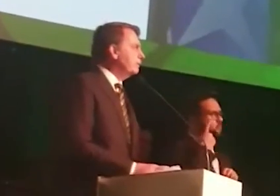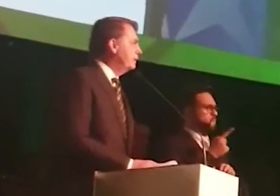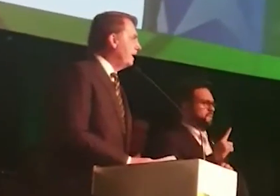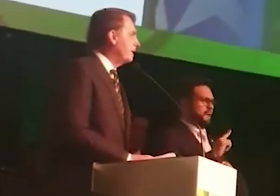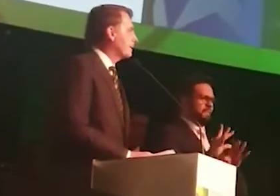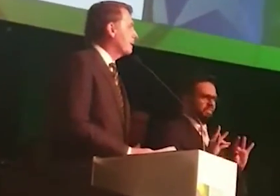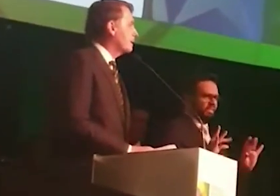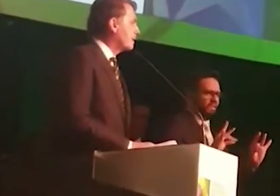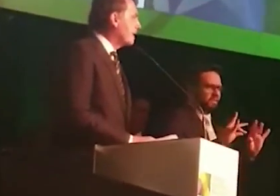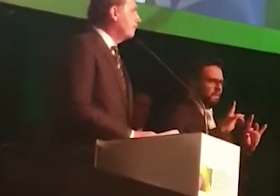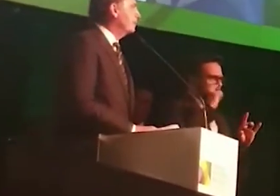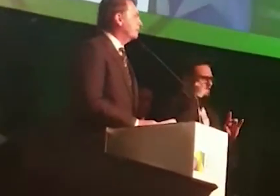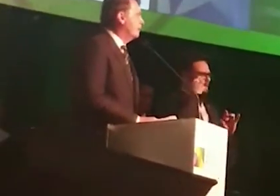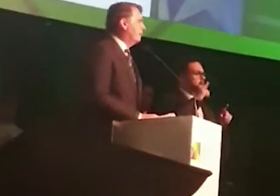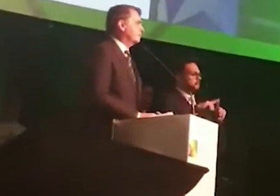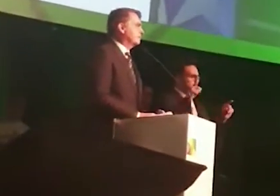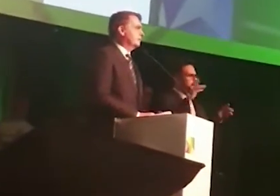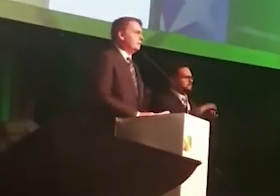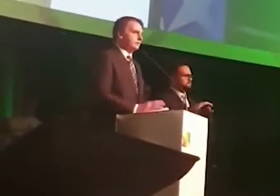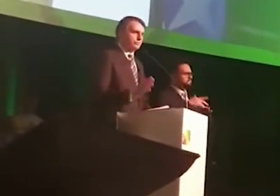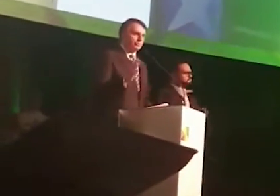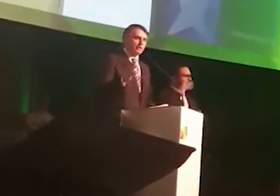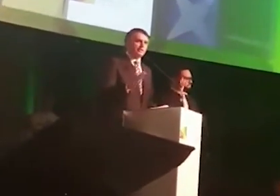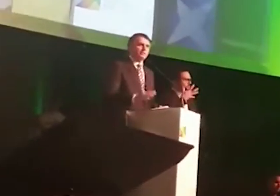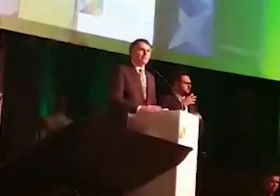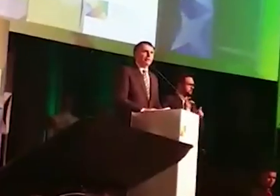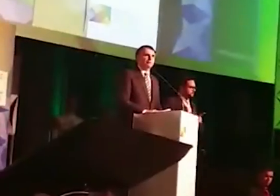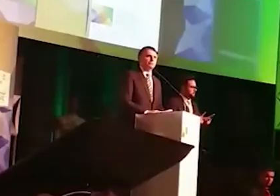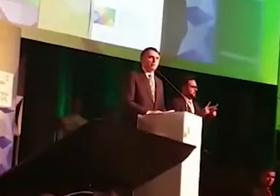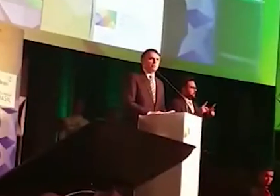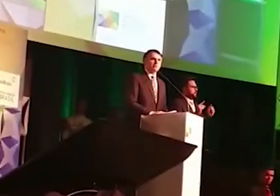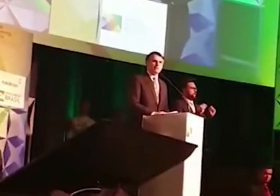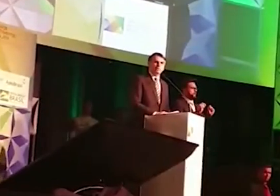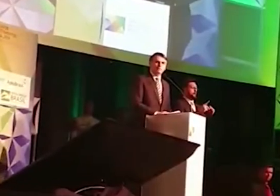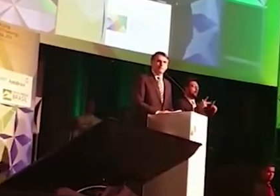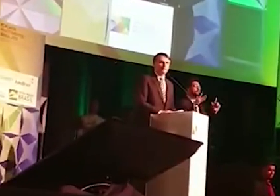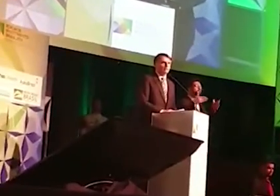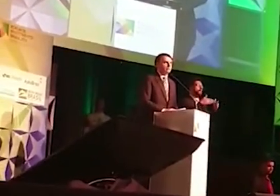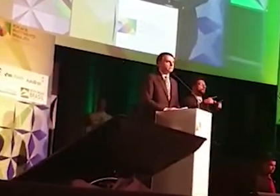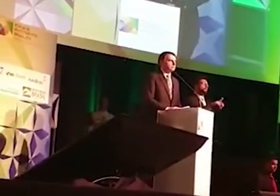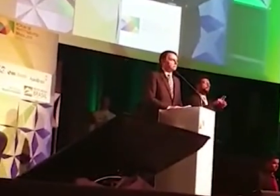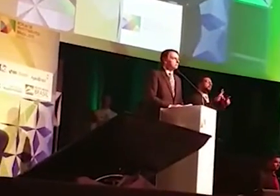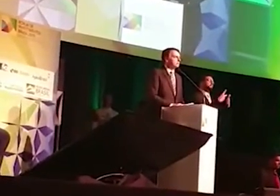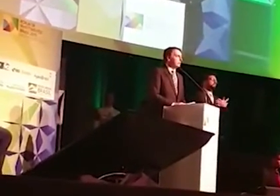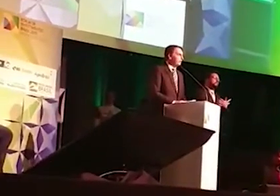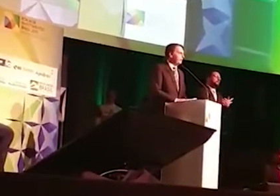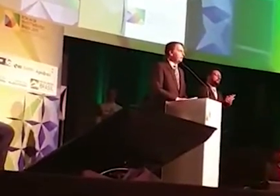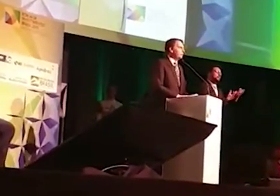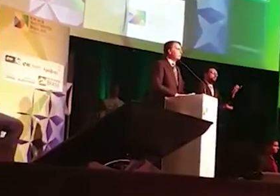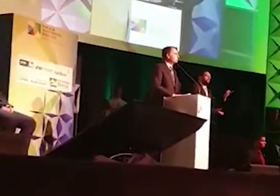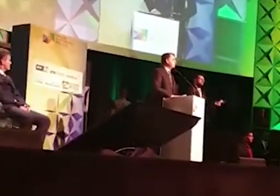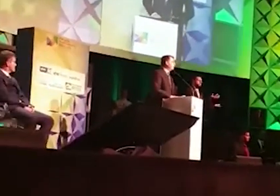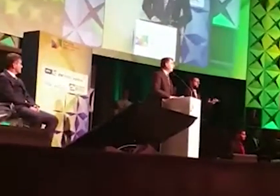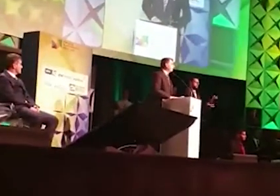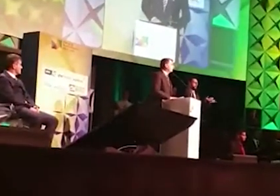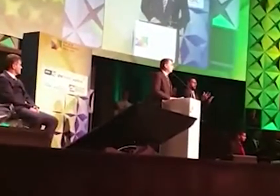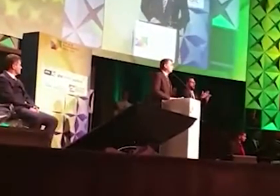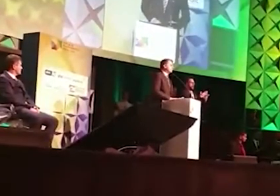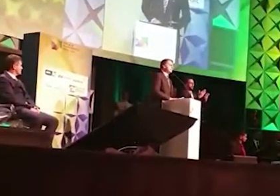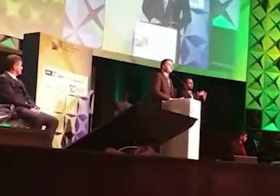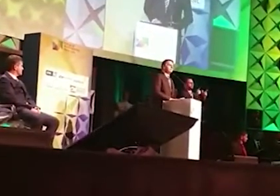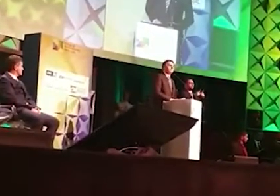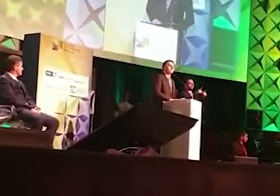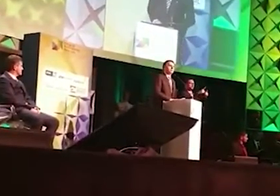Mas as providências sempre tomamos, no tocante também aos focos de calor e também algumas queimadas na